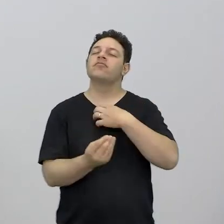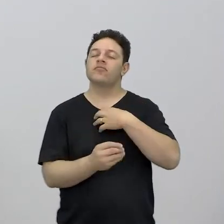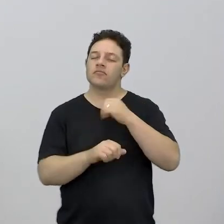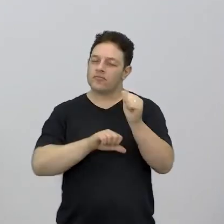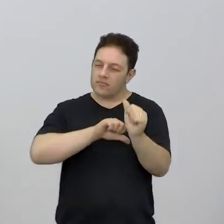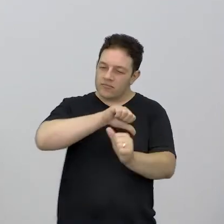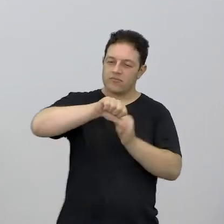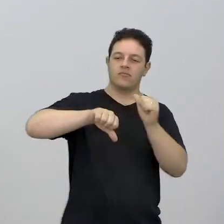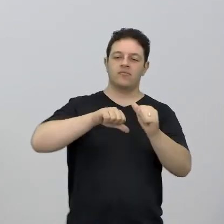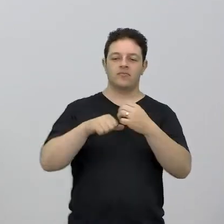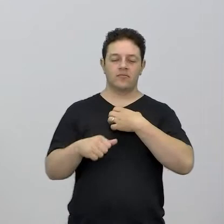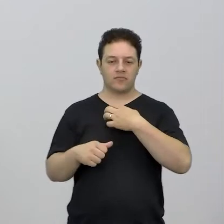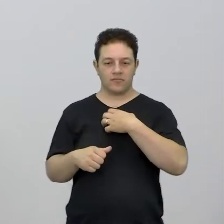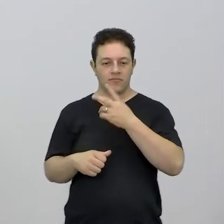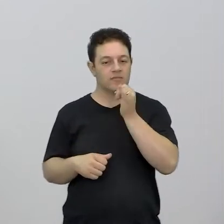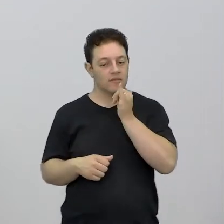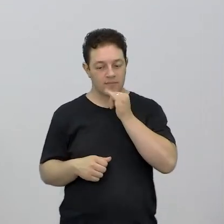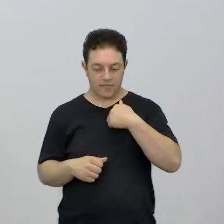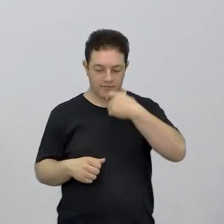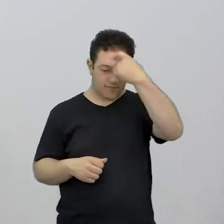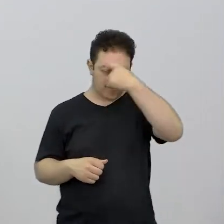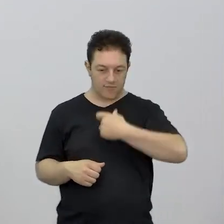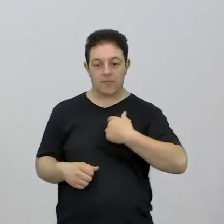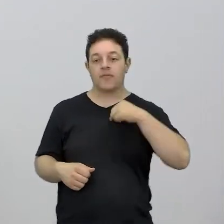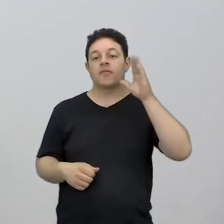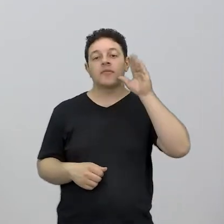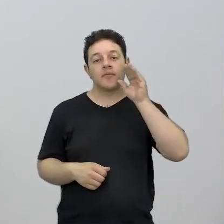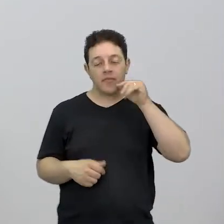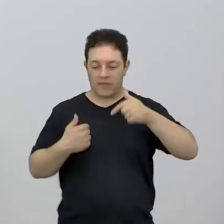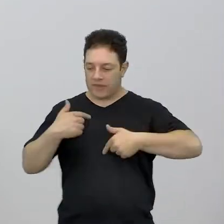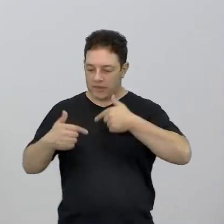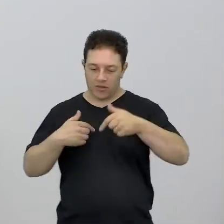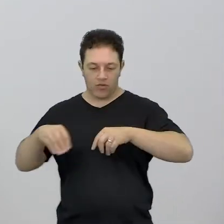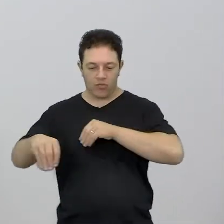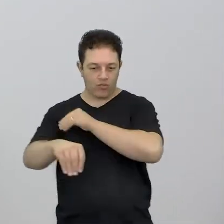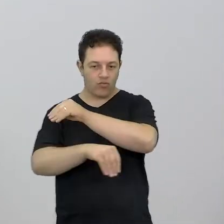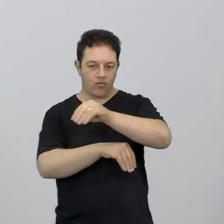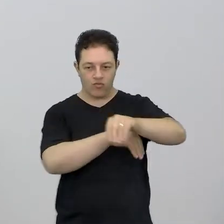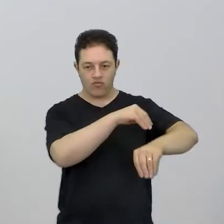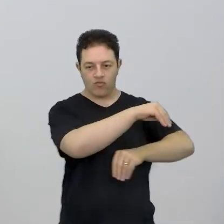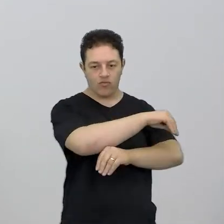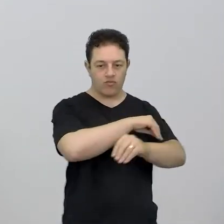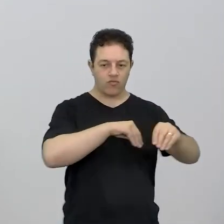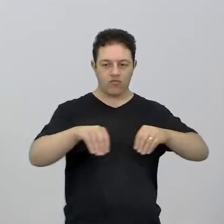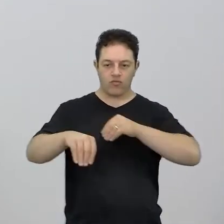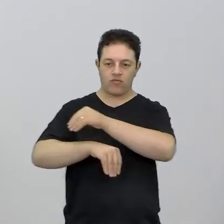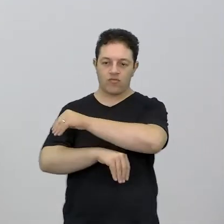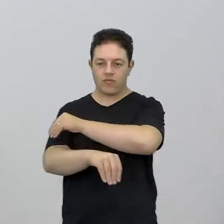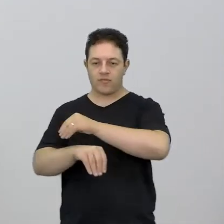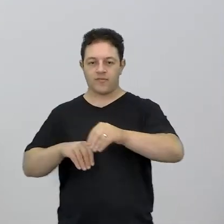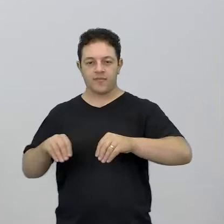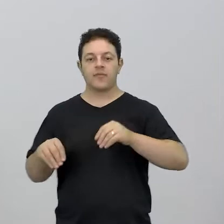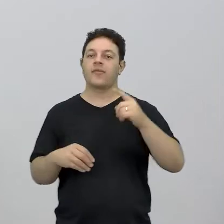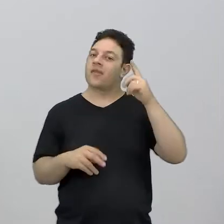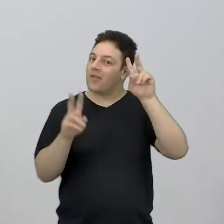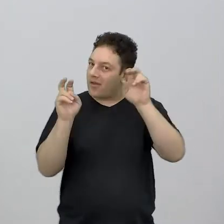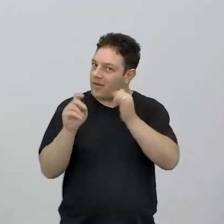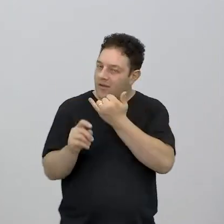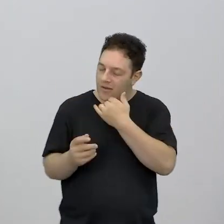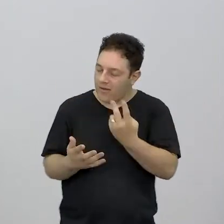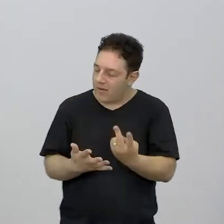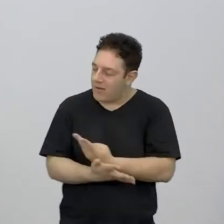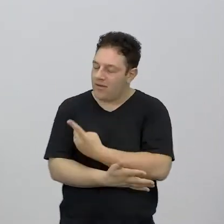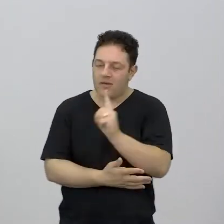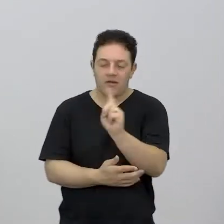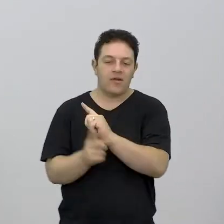muda completamente o lugar do trabalhador no esquema da produção. Então, aliás, eu falei Taylorismo, desculpa, eu